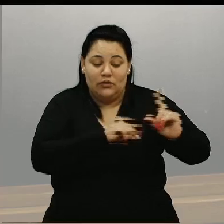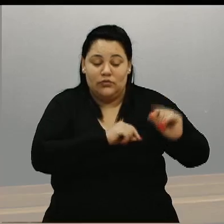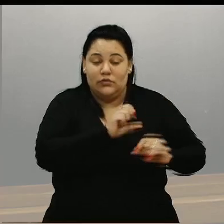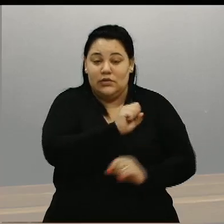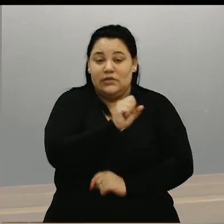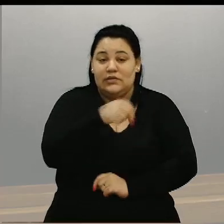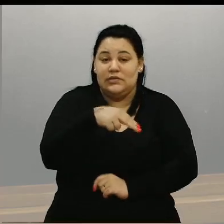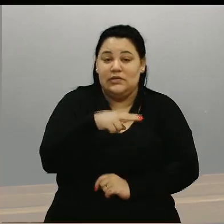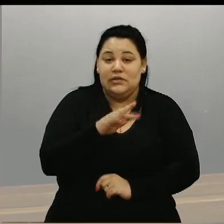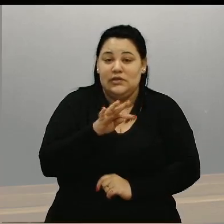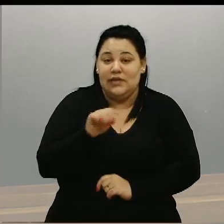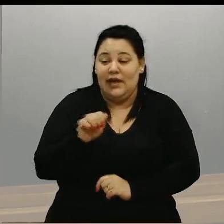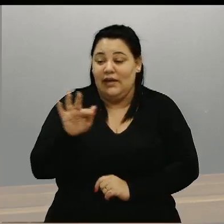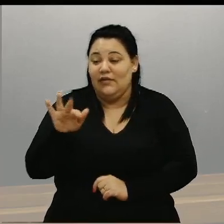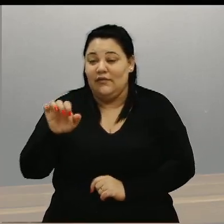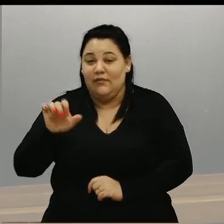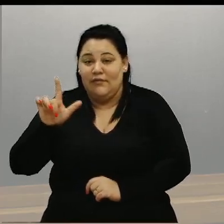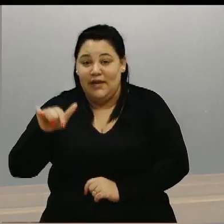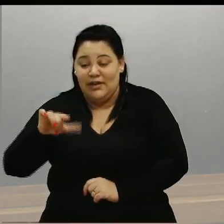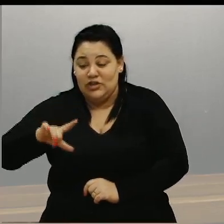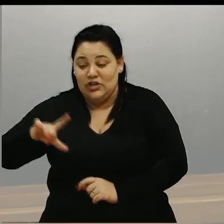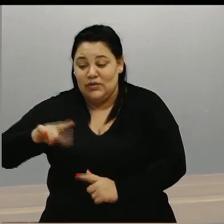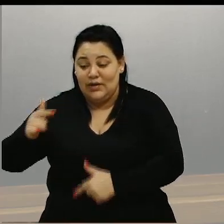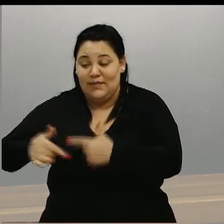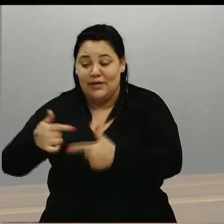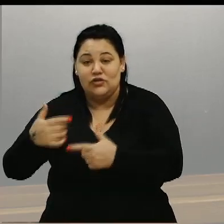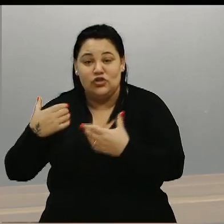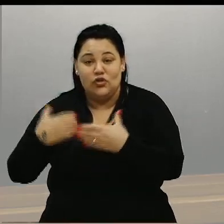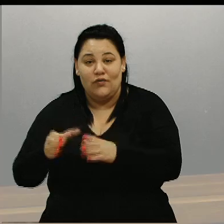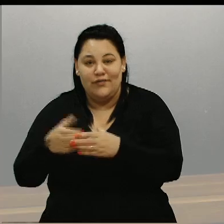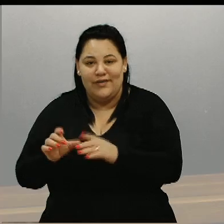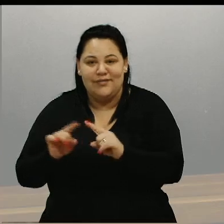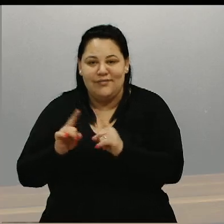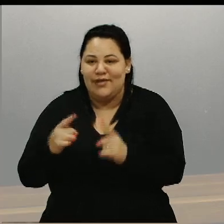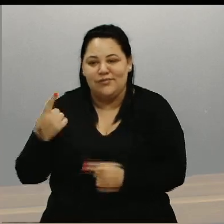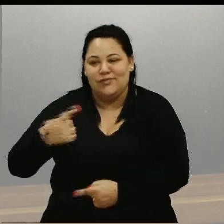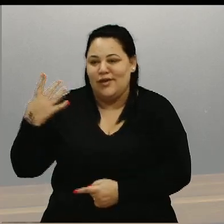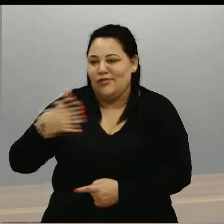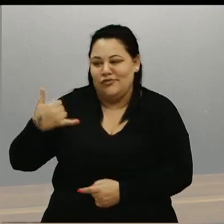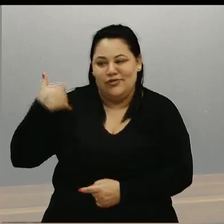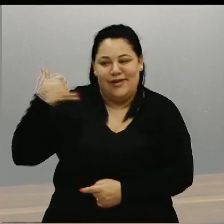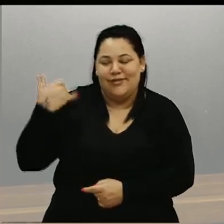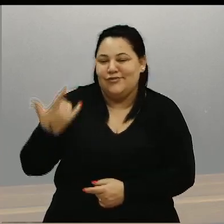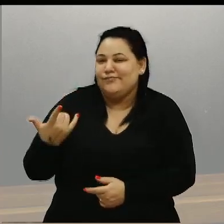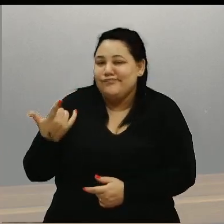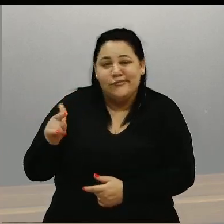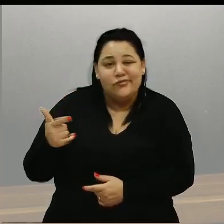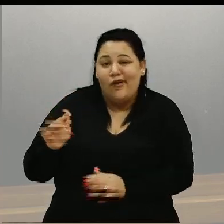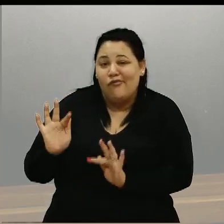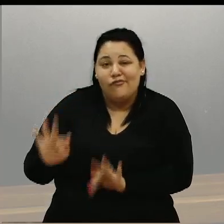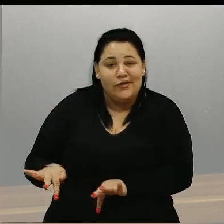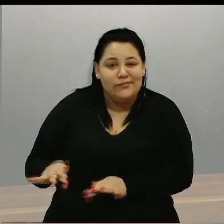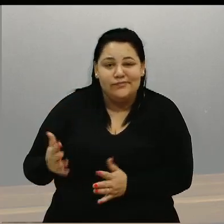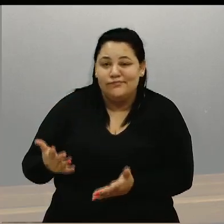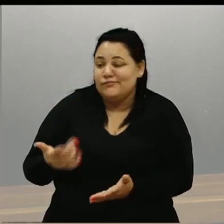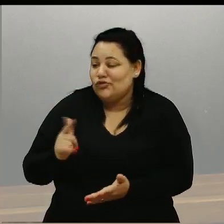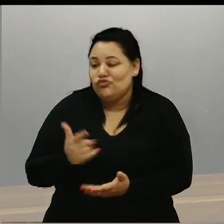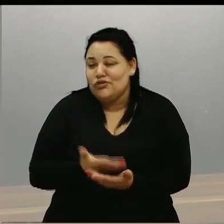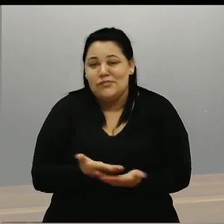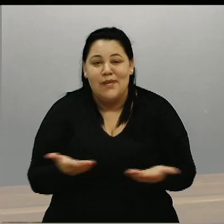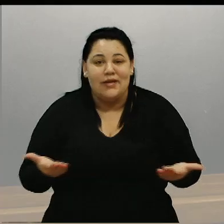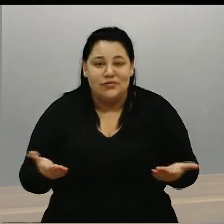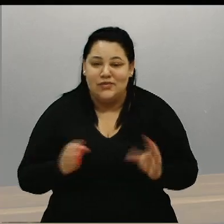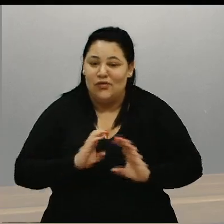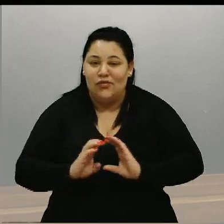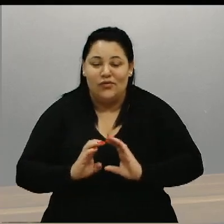serviço de convivência mas chegava aos 14 anos não tinham espaço para eles então dentro dessa